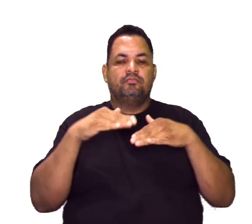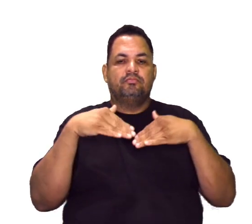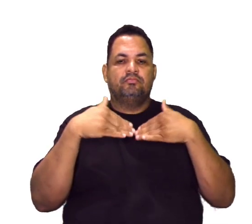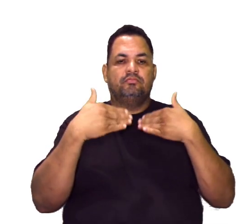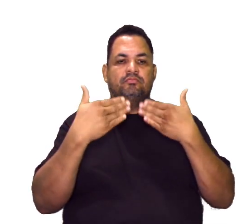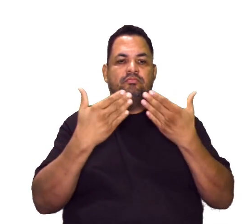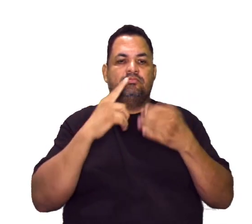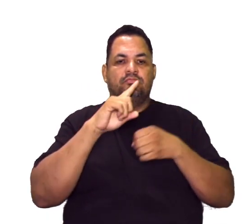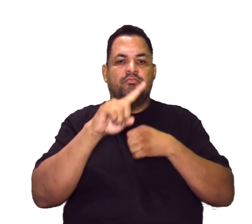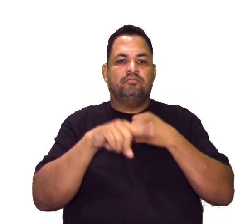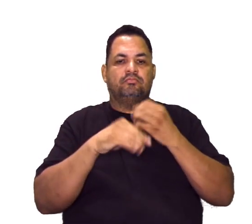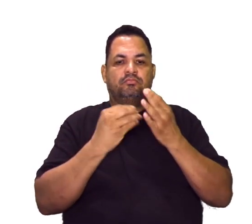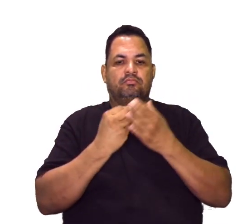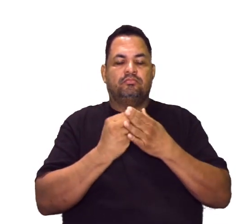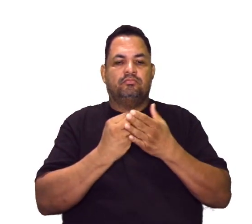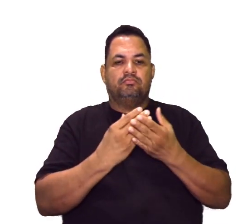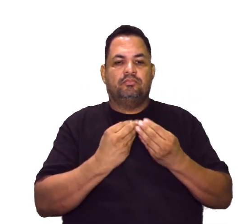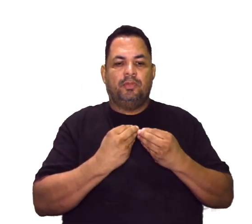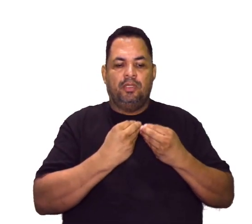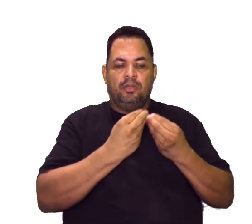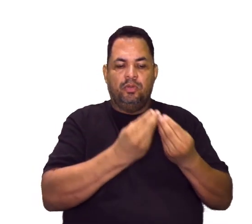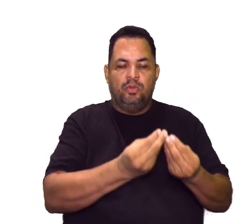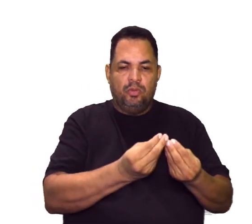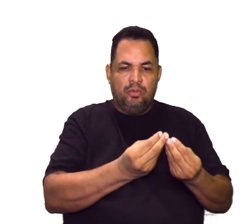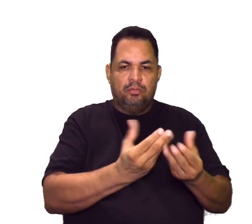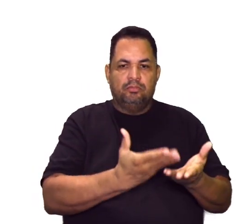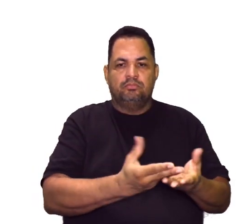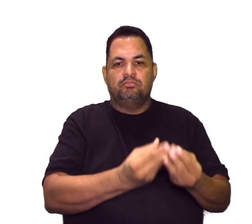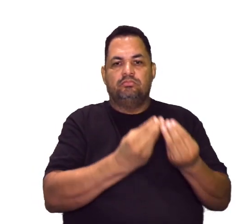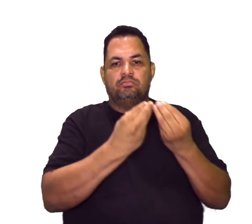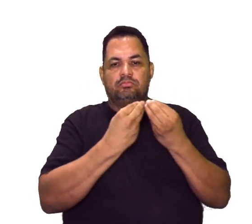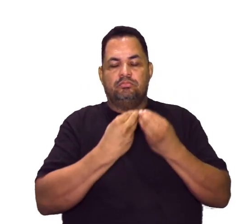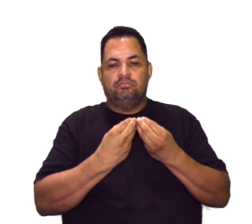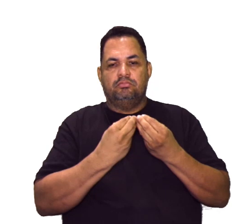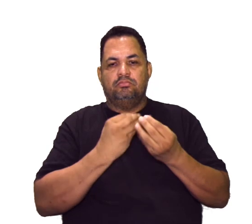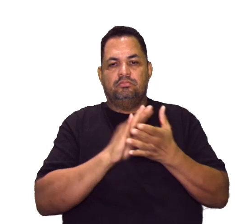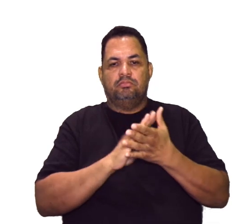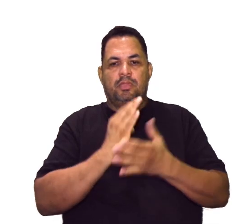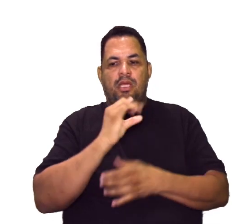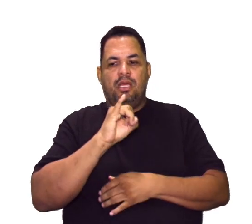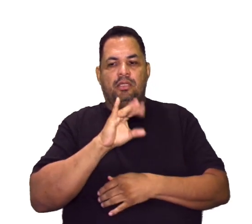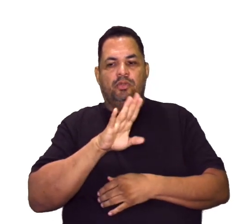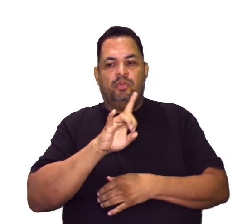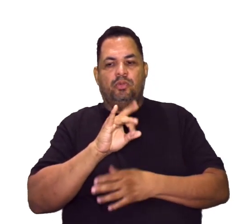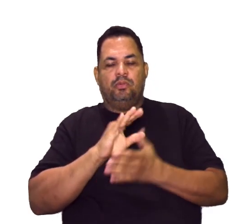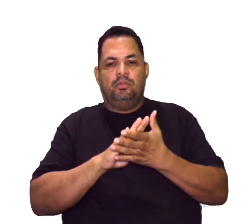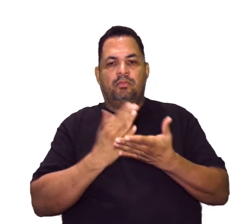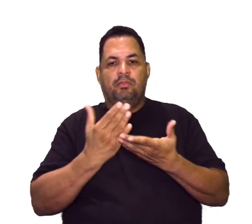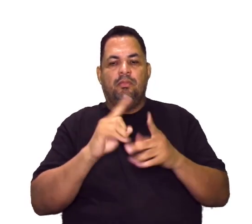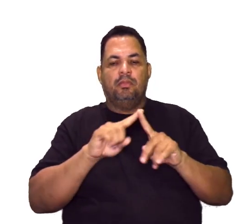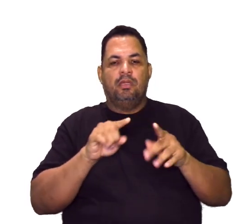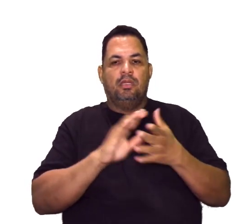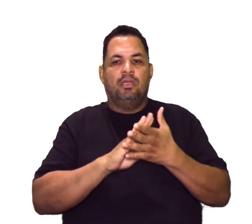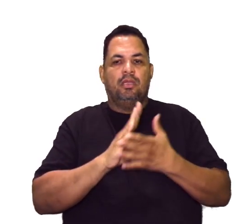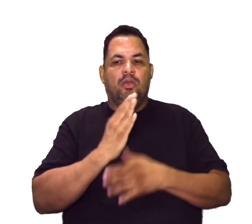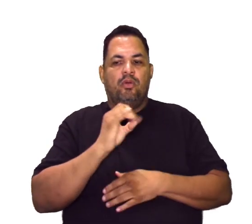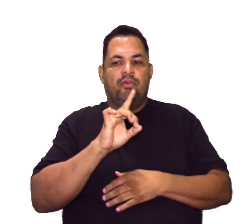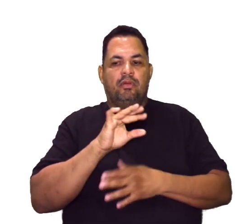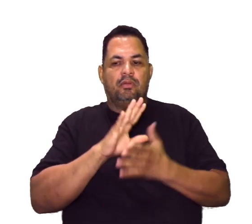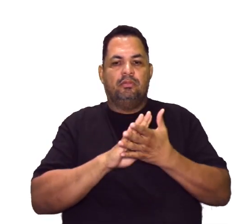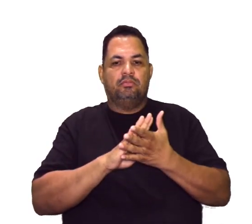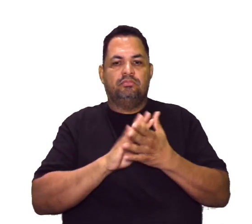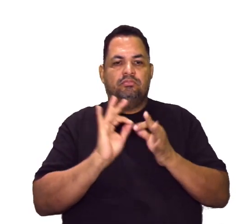quando o átomo doa elétrons, se torna um cátion, e o outro ganha, se tornando ânions. Mas na ligação covalente, o